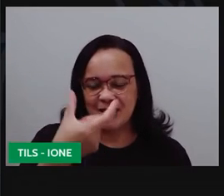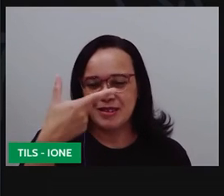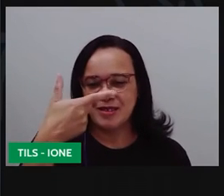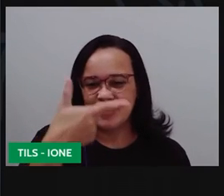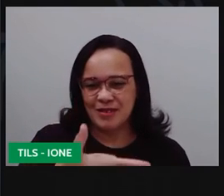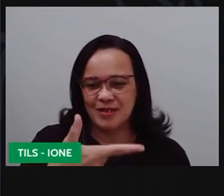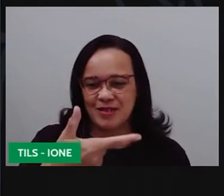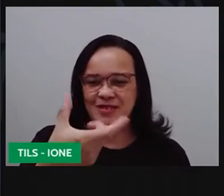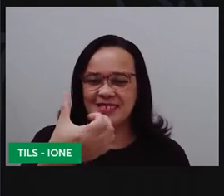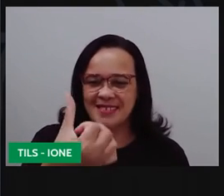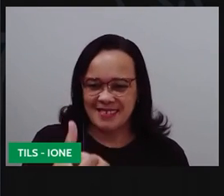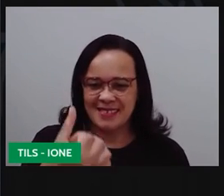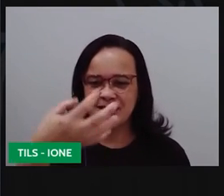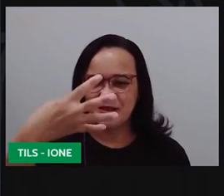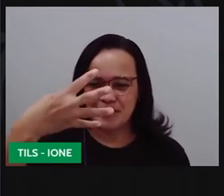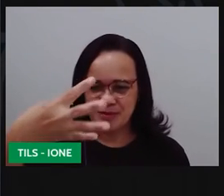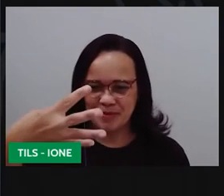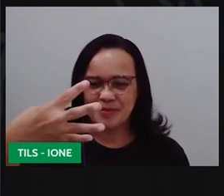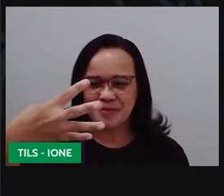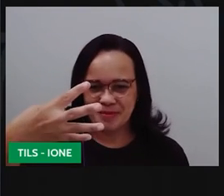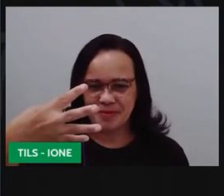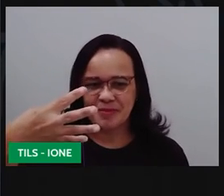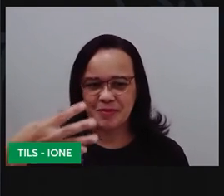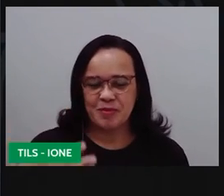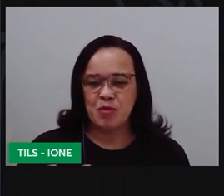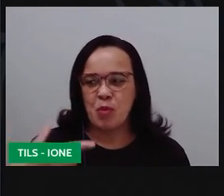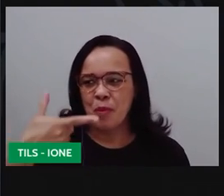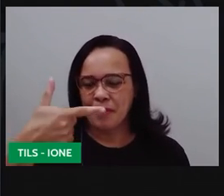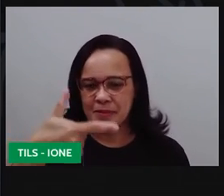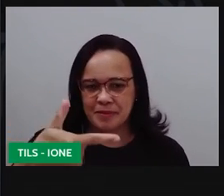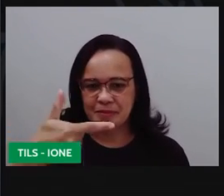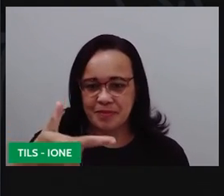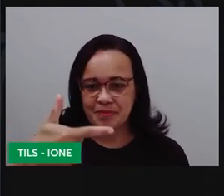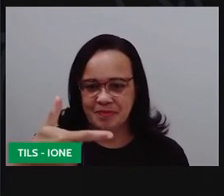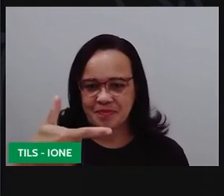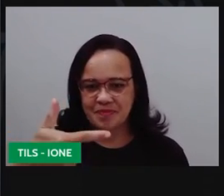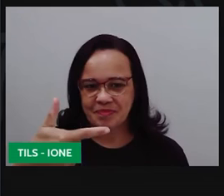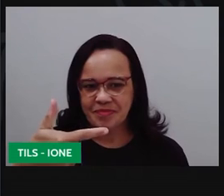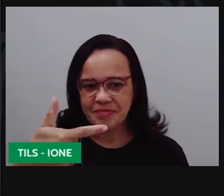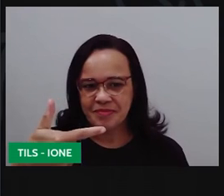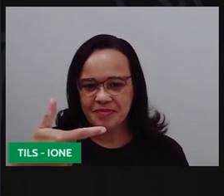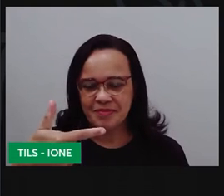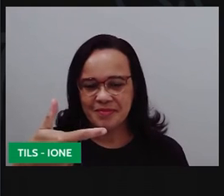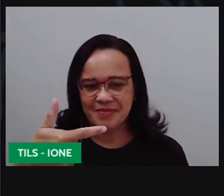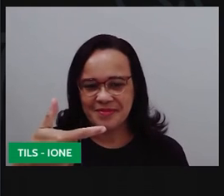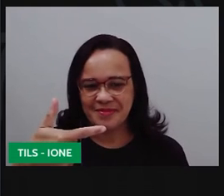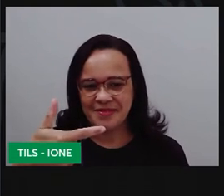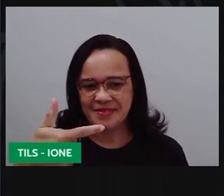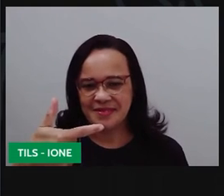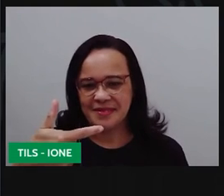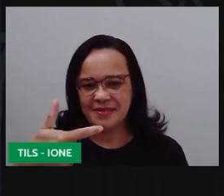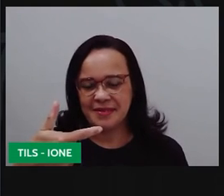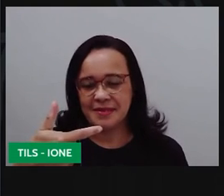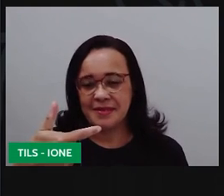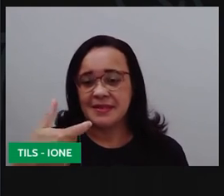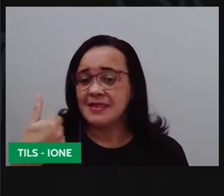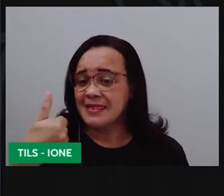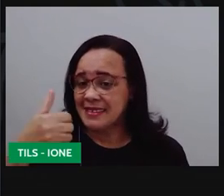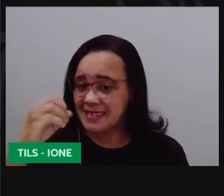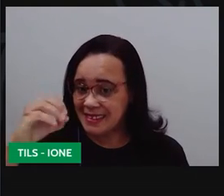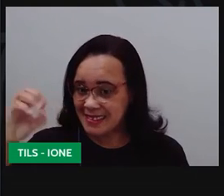264 264 olha duas o quê Qual da Nasa duas